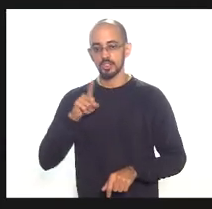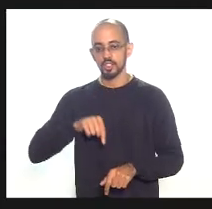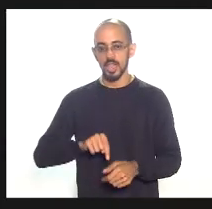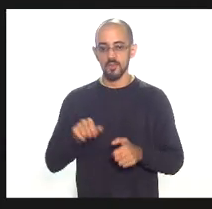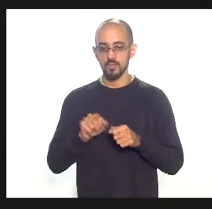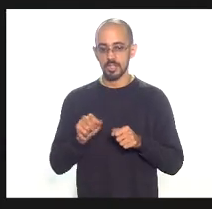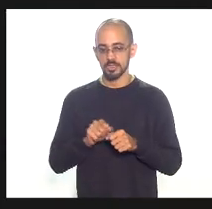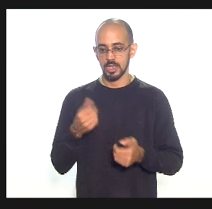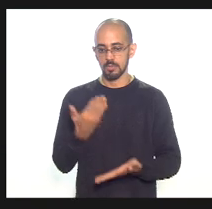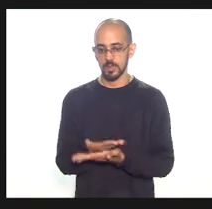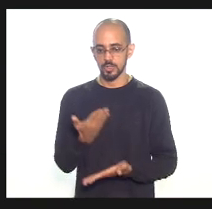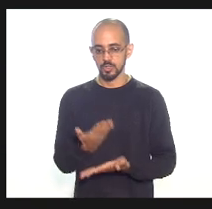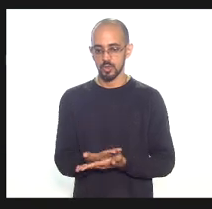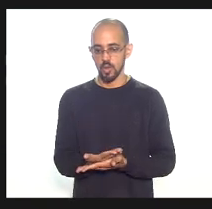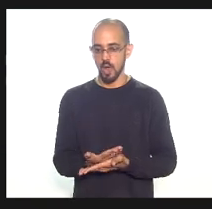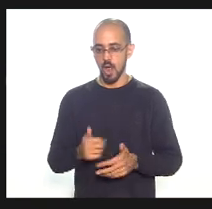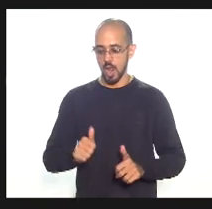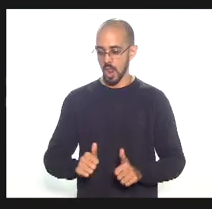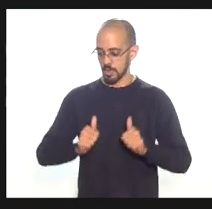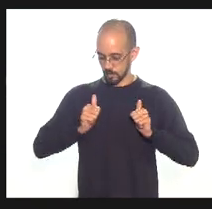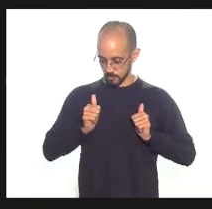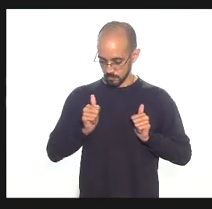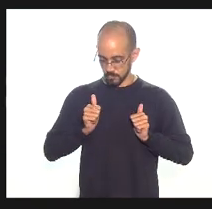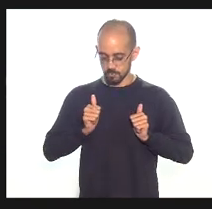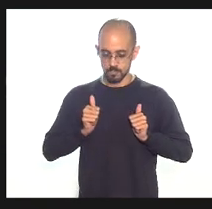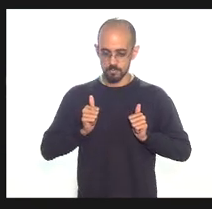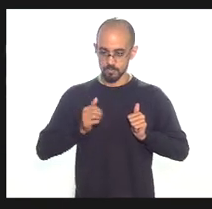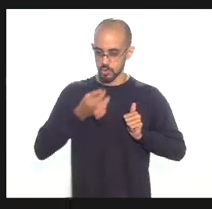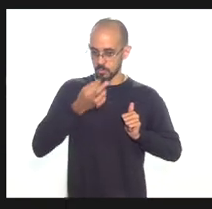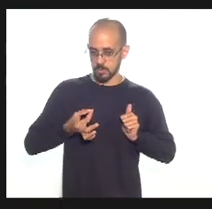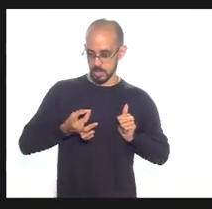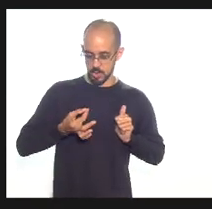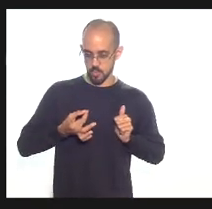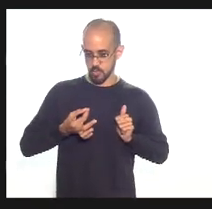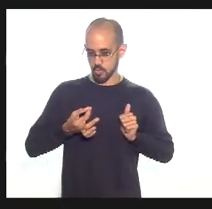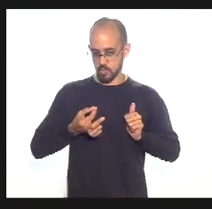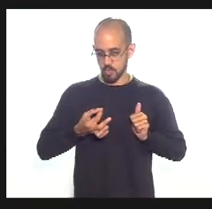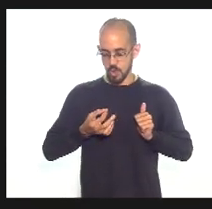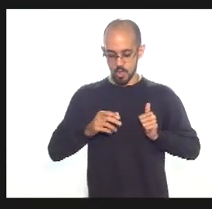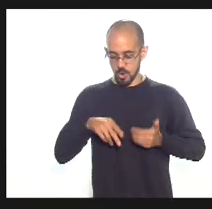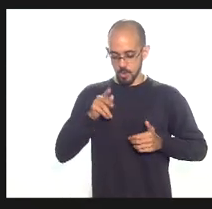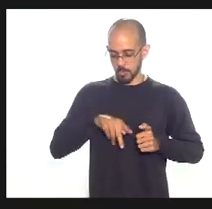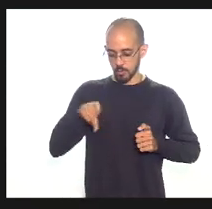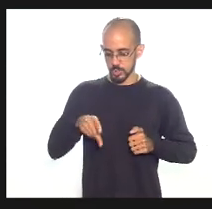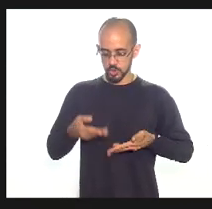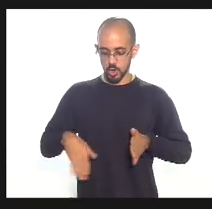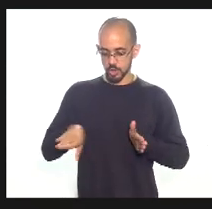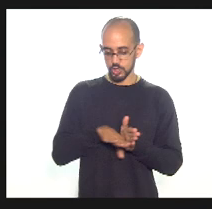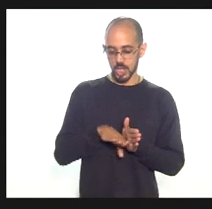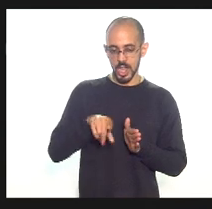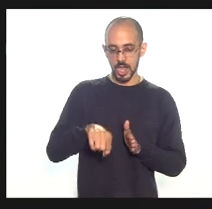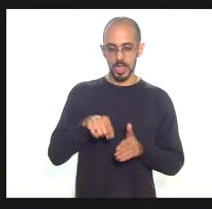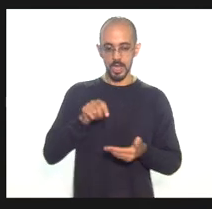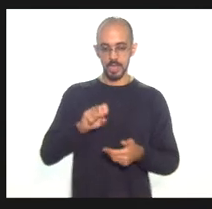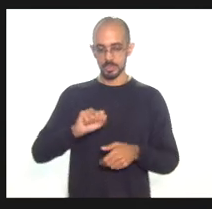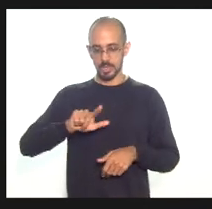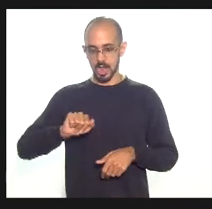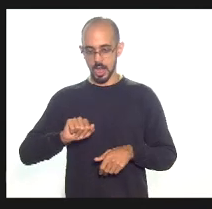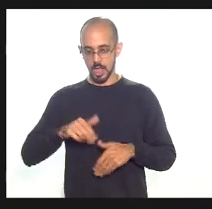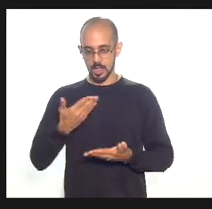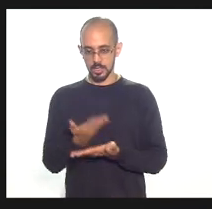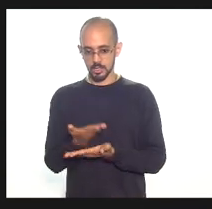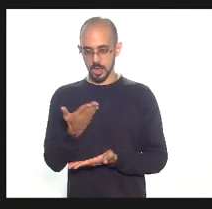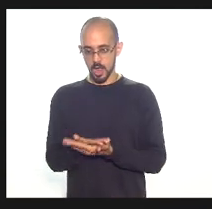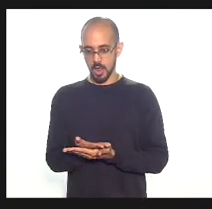imparcial o professor chega na sala de aula vai lidar com os nossos jovens com as nossas crianças